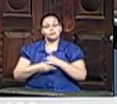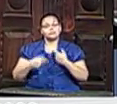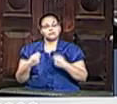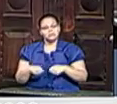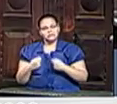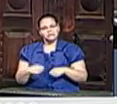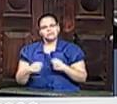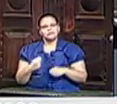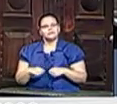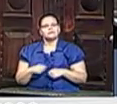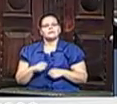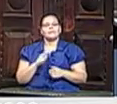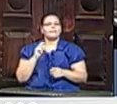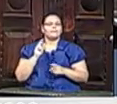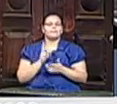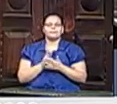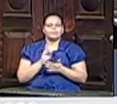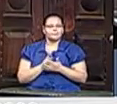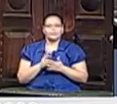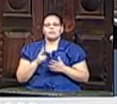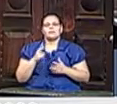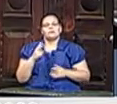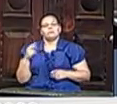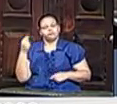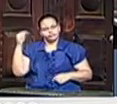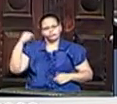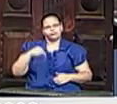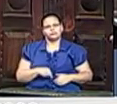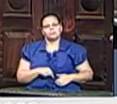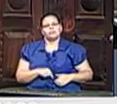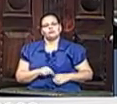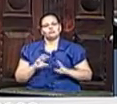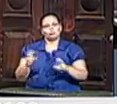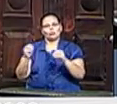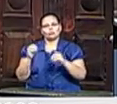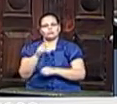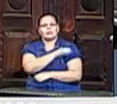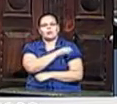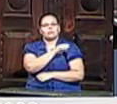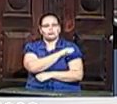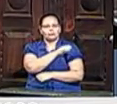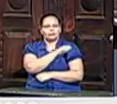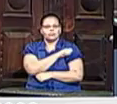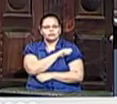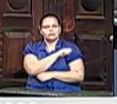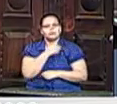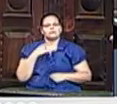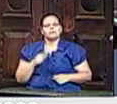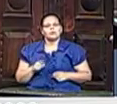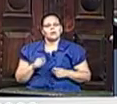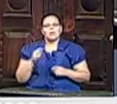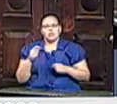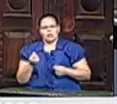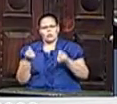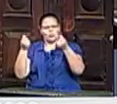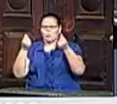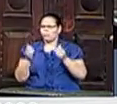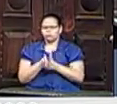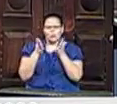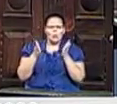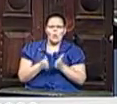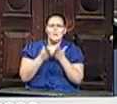estar garantido da mesma forma, com o mesmo nível de aprofundamento, a todos os alunos, sejam eles ricos ou pobres, sejam